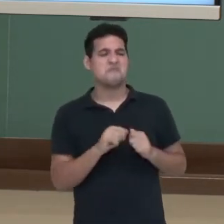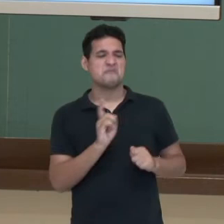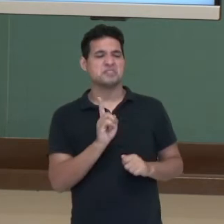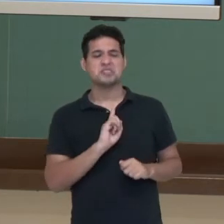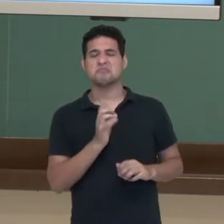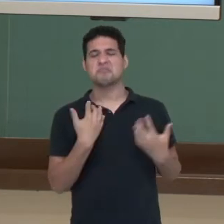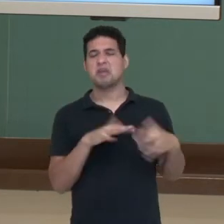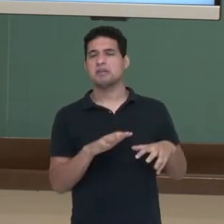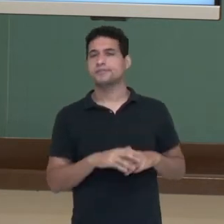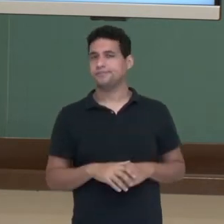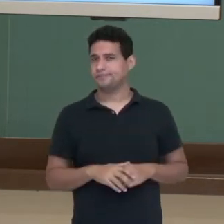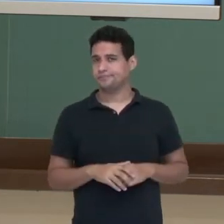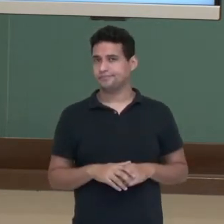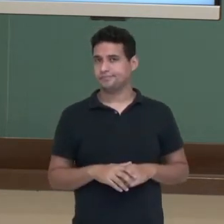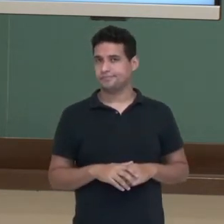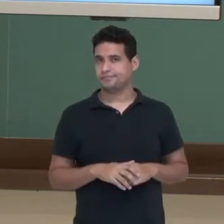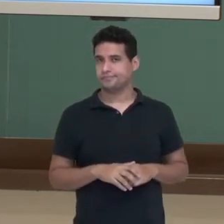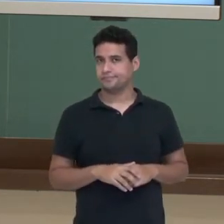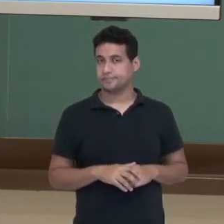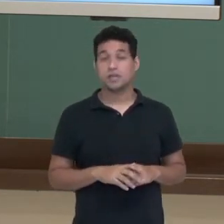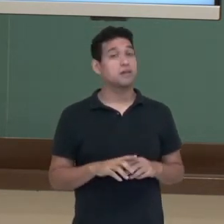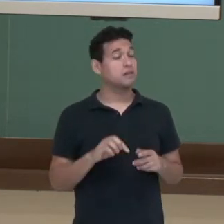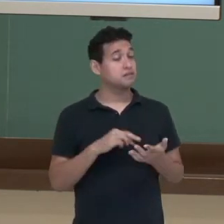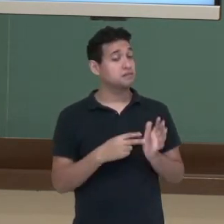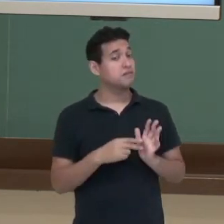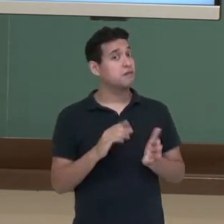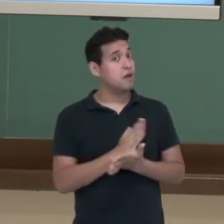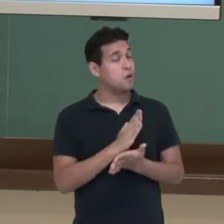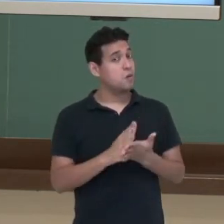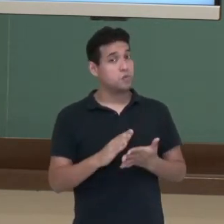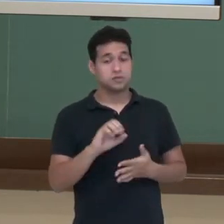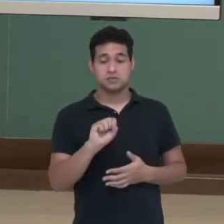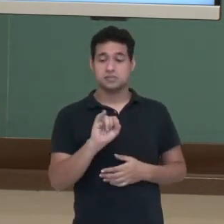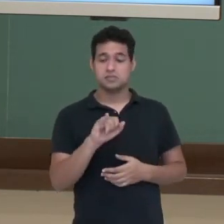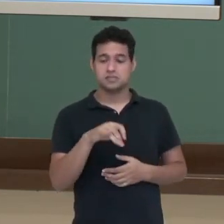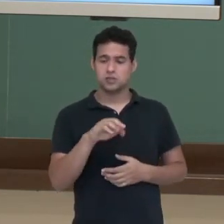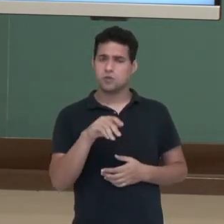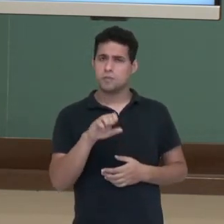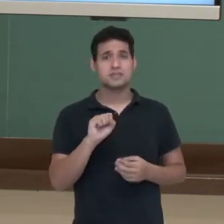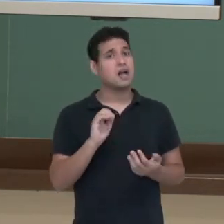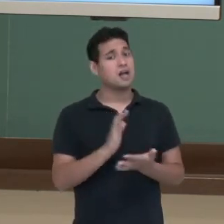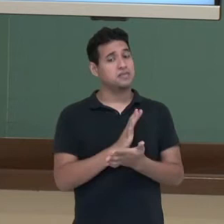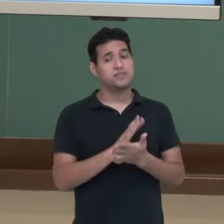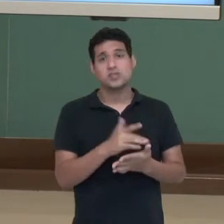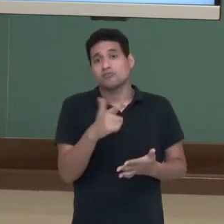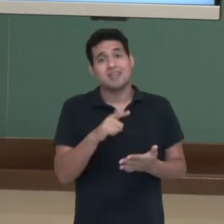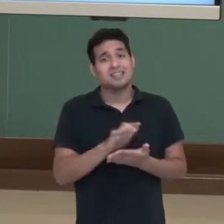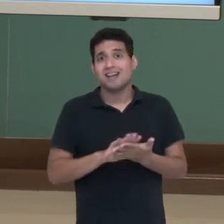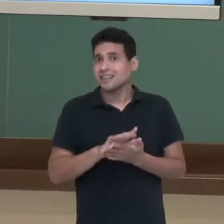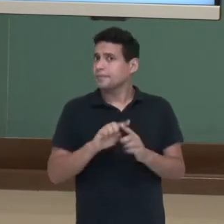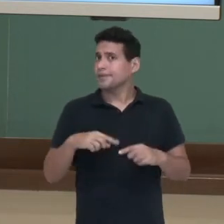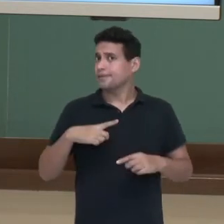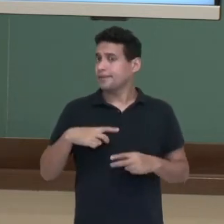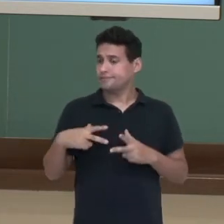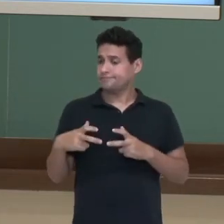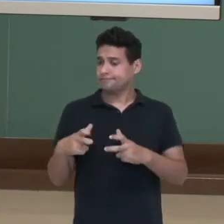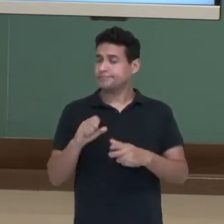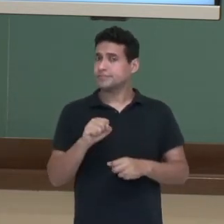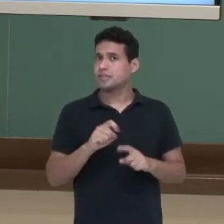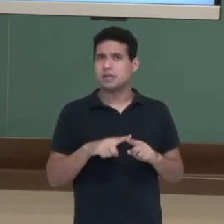o exame, nem o autoexame. Isso são alguns sintomas, mas às vezes pode não ter sintoma nenhum. Por